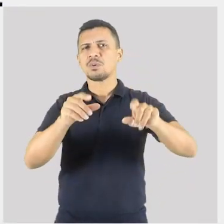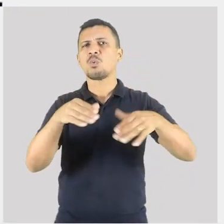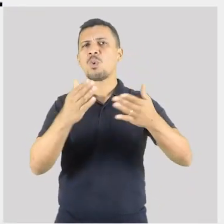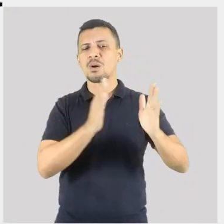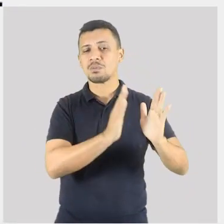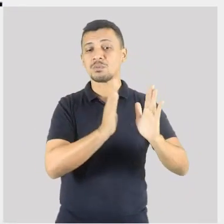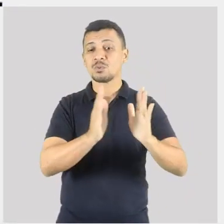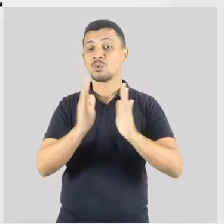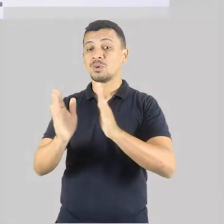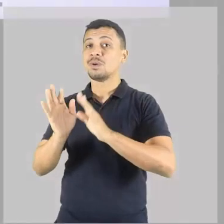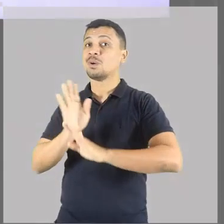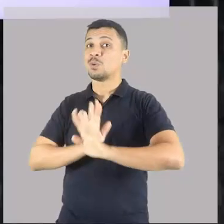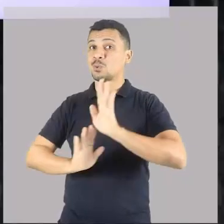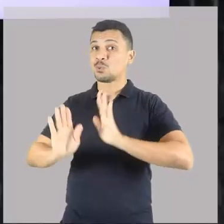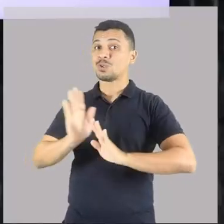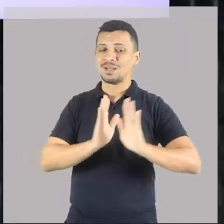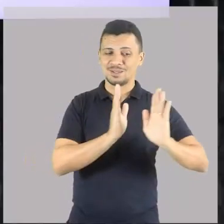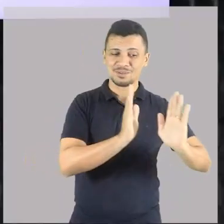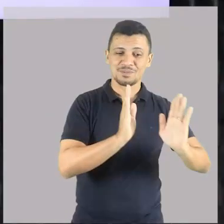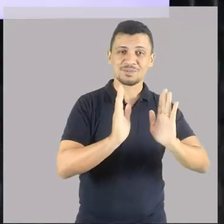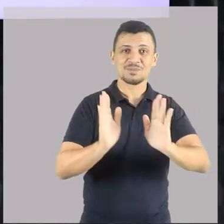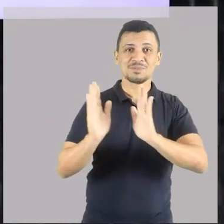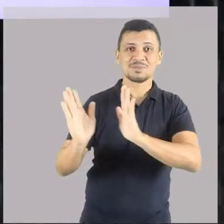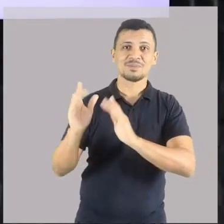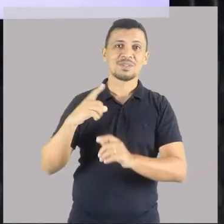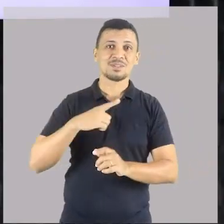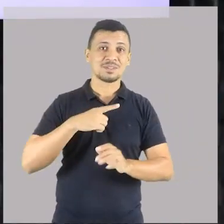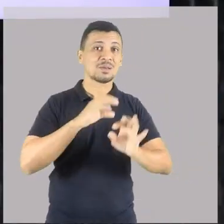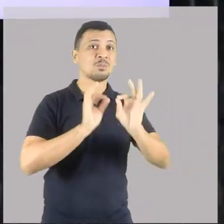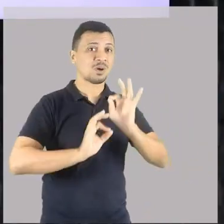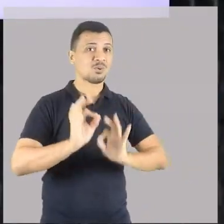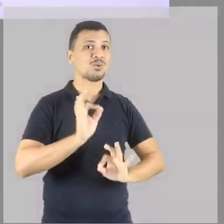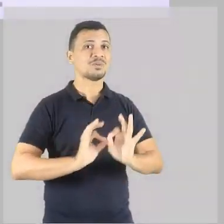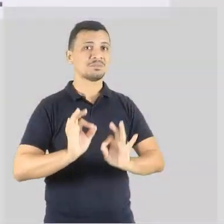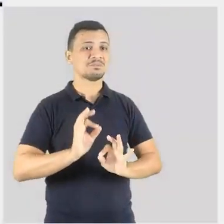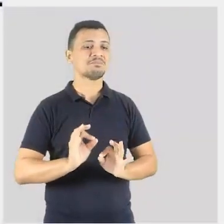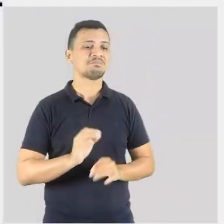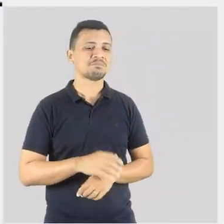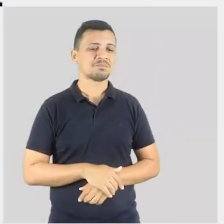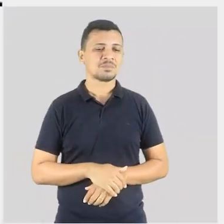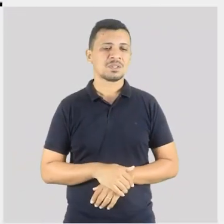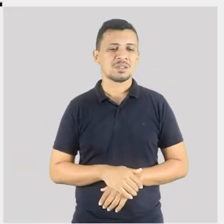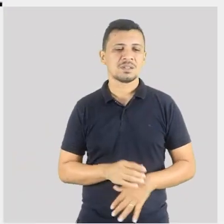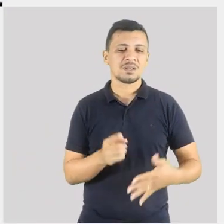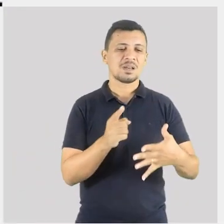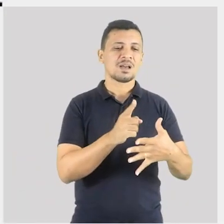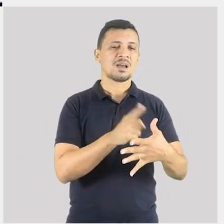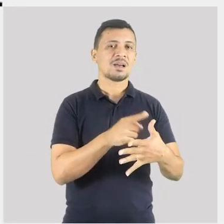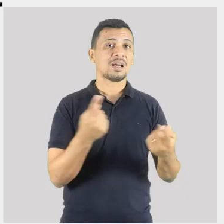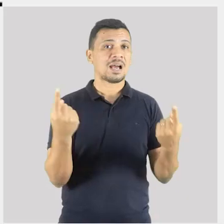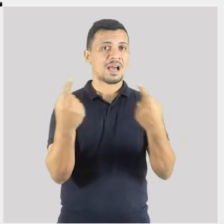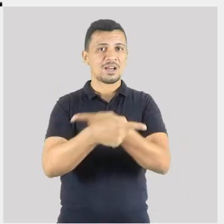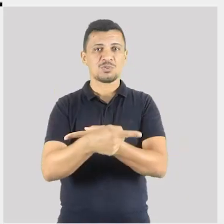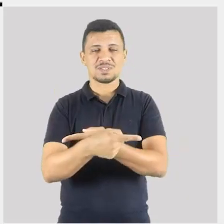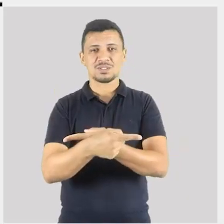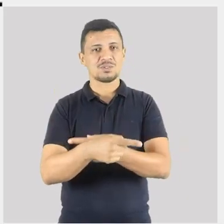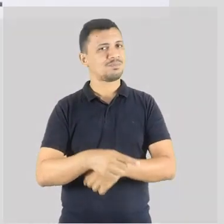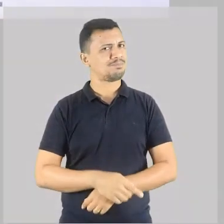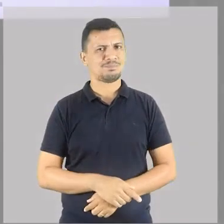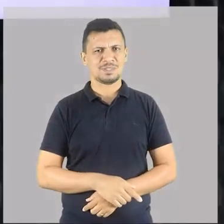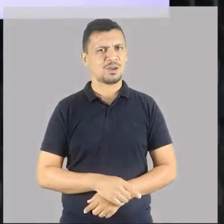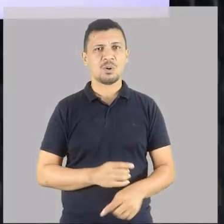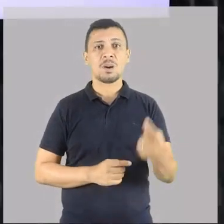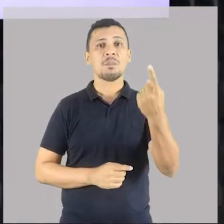com esse respectivamente, significa na ordem, tá? Então, ele coloca adversativa. Não, nós vimos que a primeira